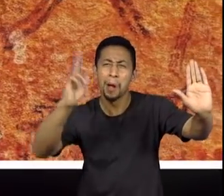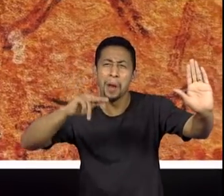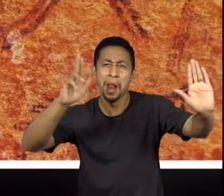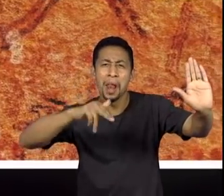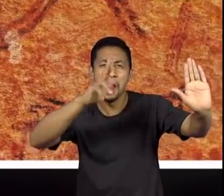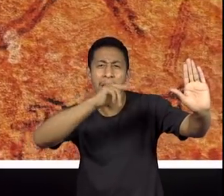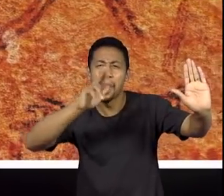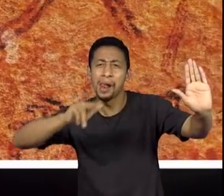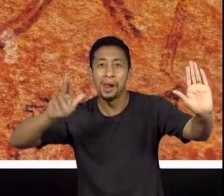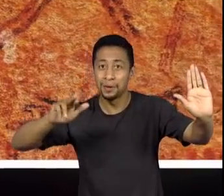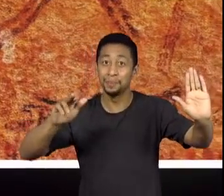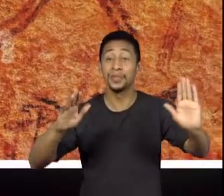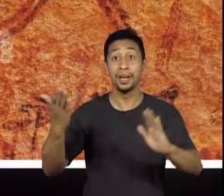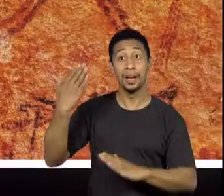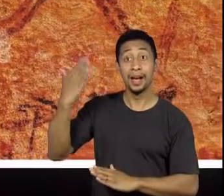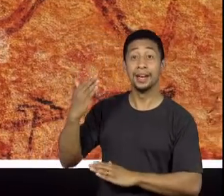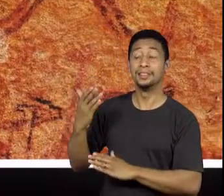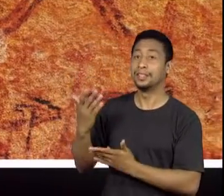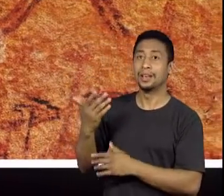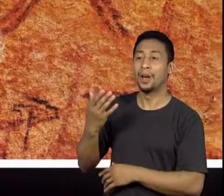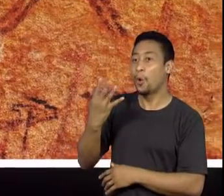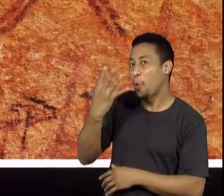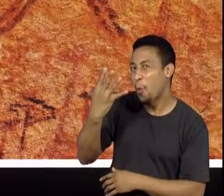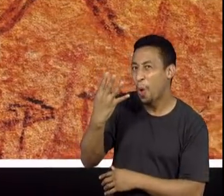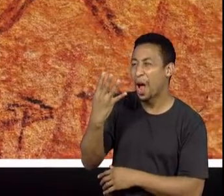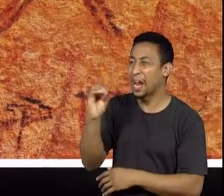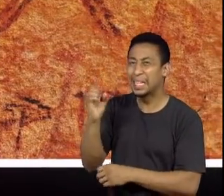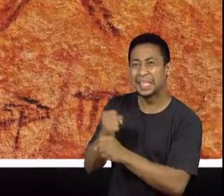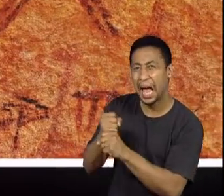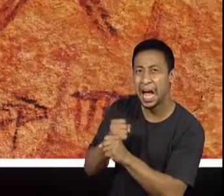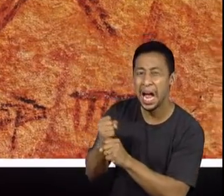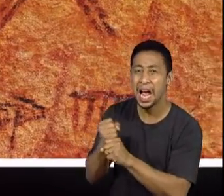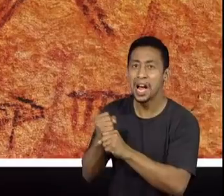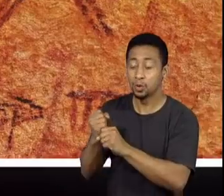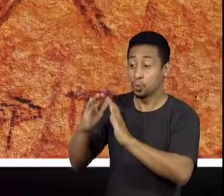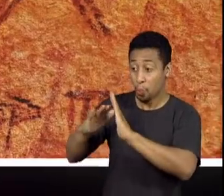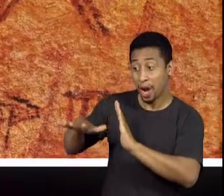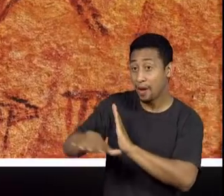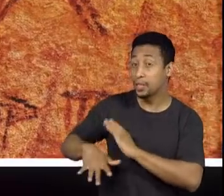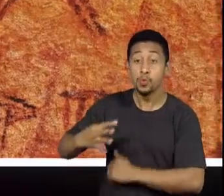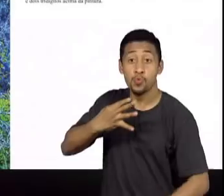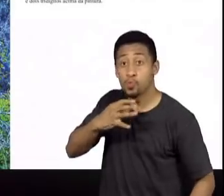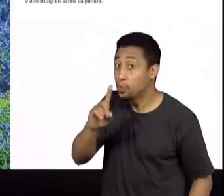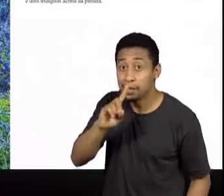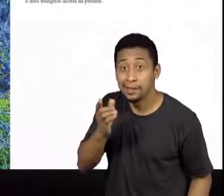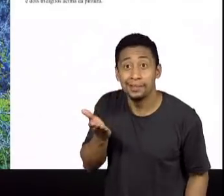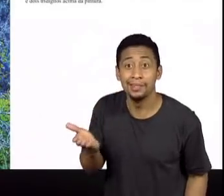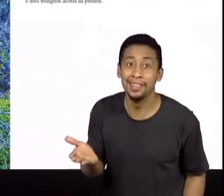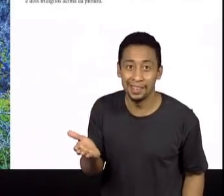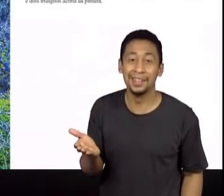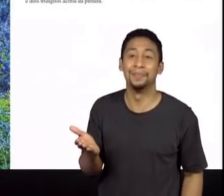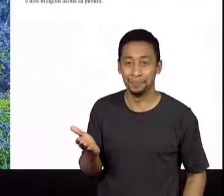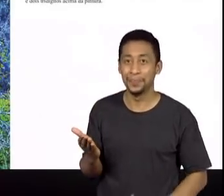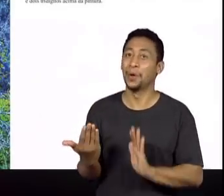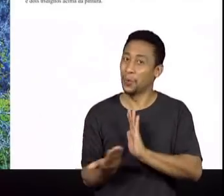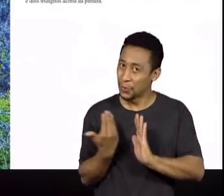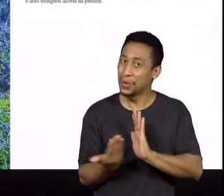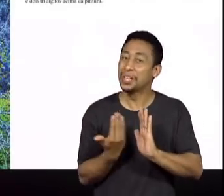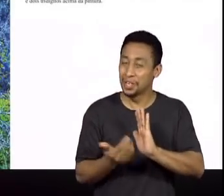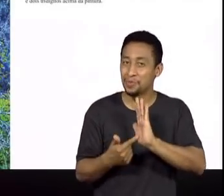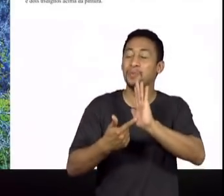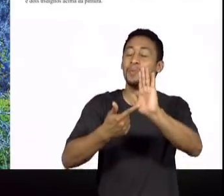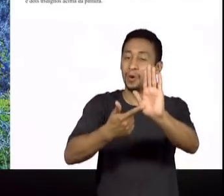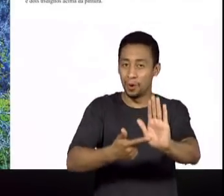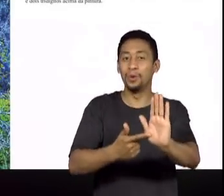há 4, 5 décadas aqui na Serra da Capivara conheciam essas pinturas. Então, o livro Olhais traz